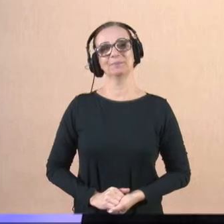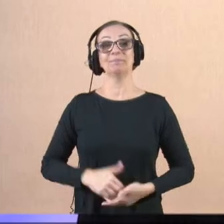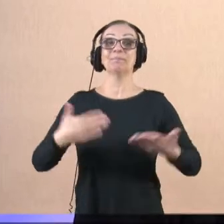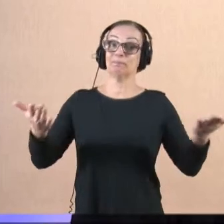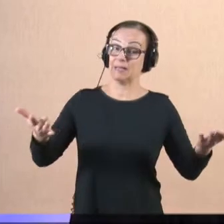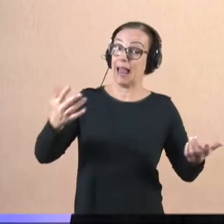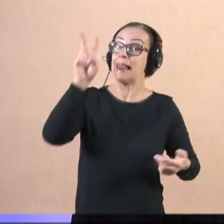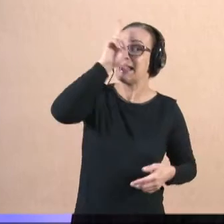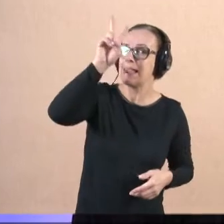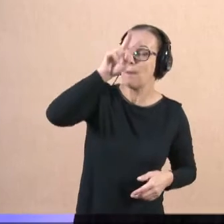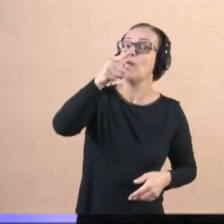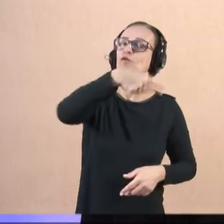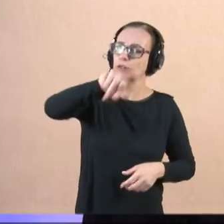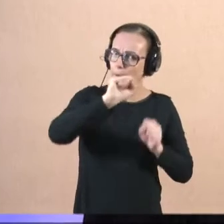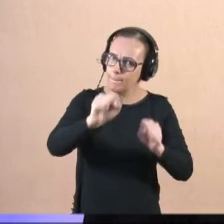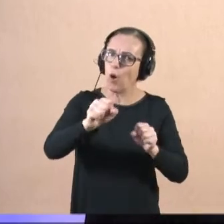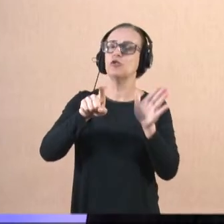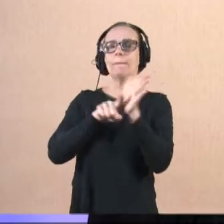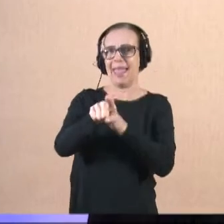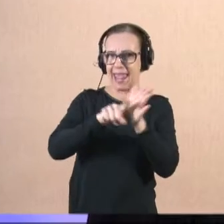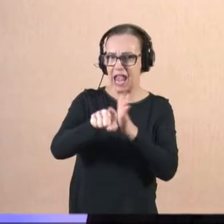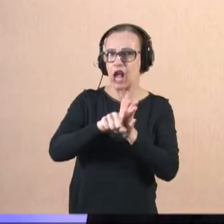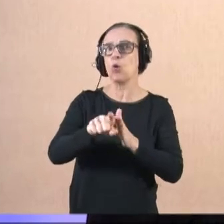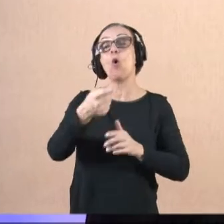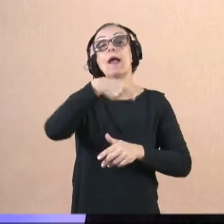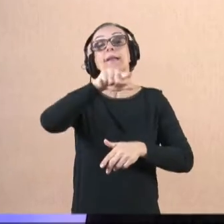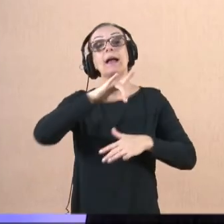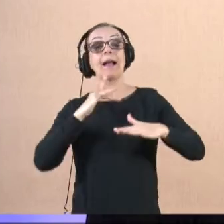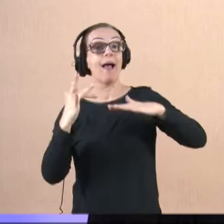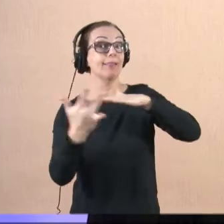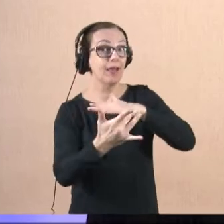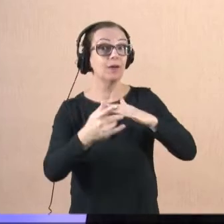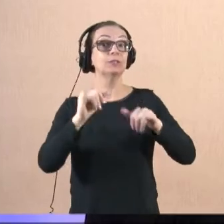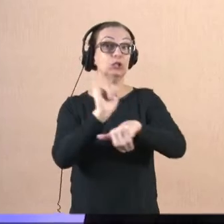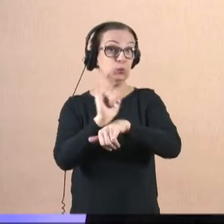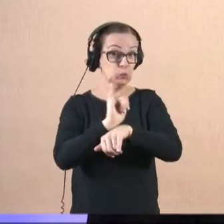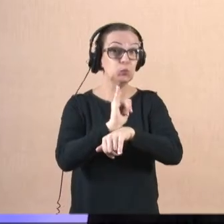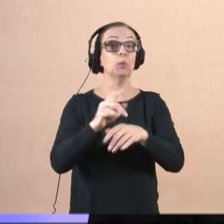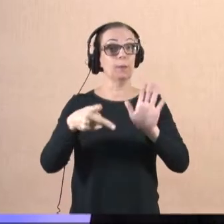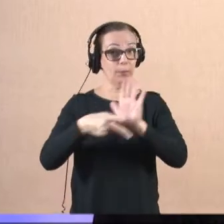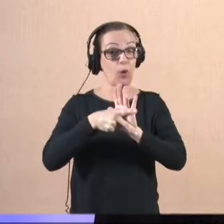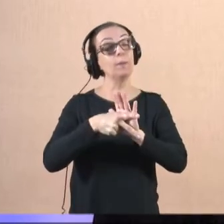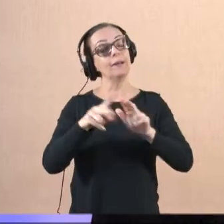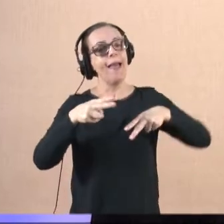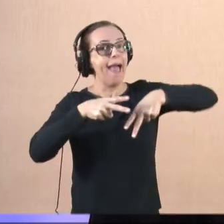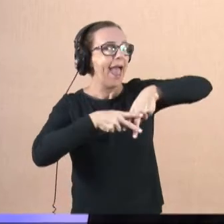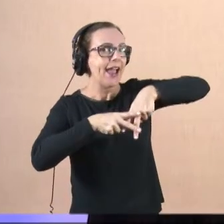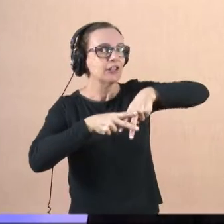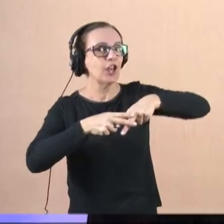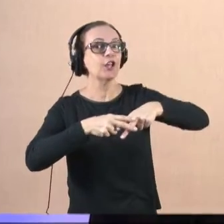olá pessoal lembrando que vocês podem enviar perguntas para o nosso canal do youtube e vamos reforçar a nossa